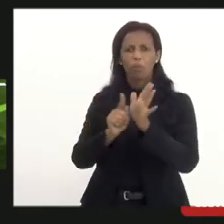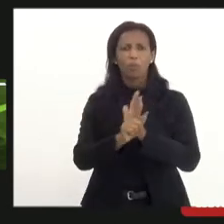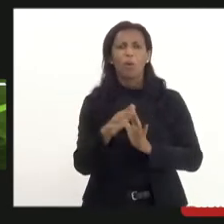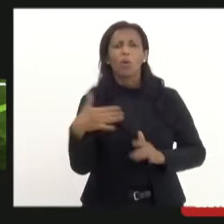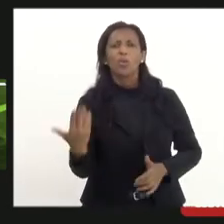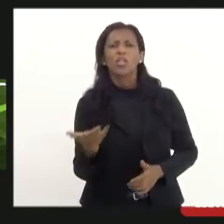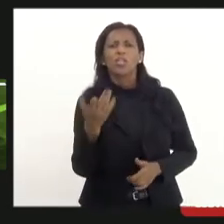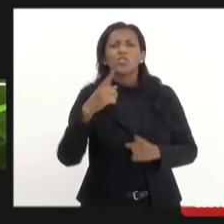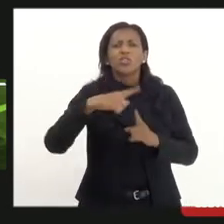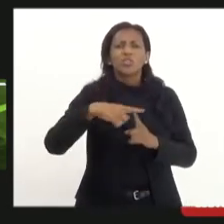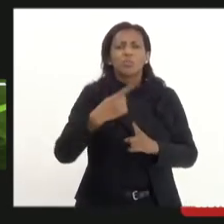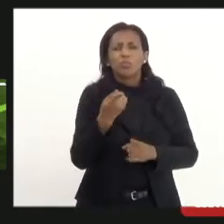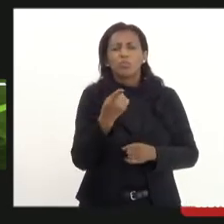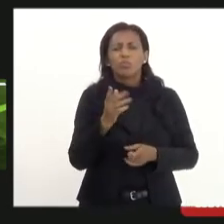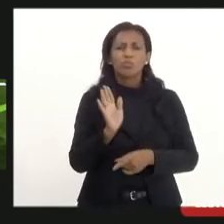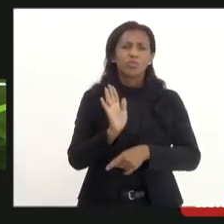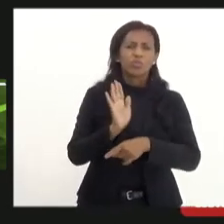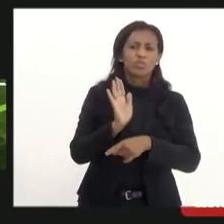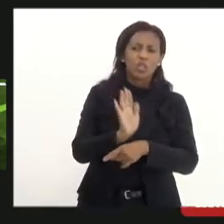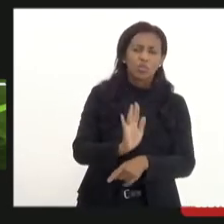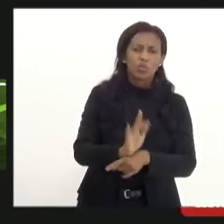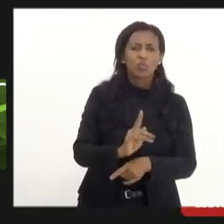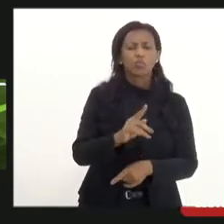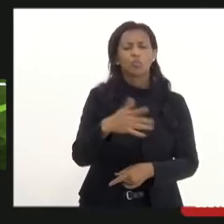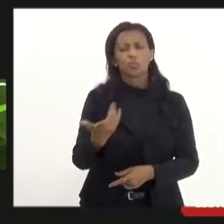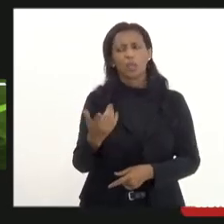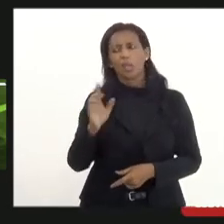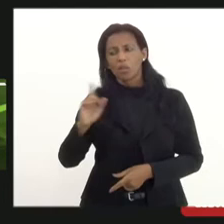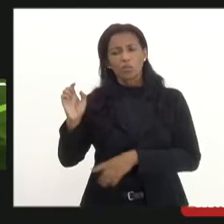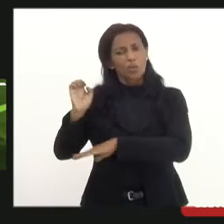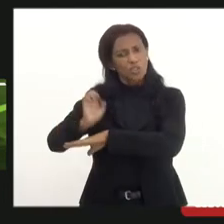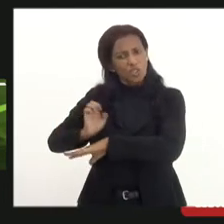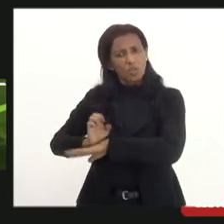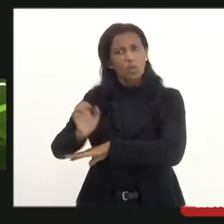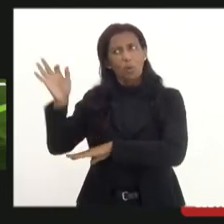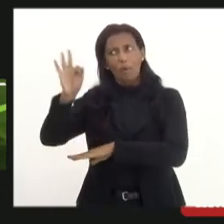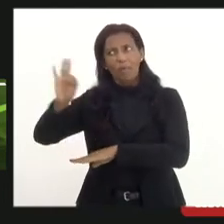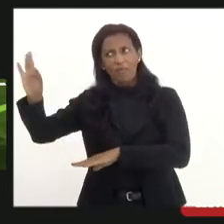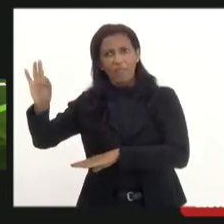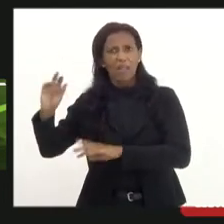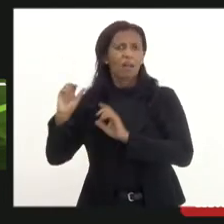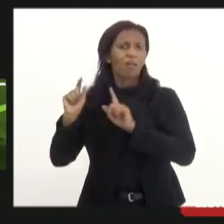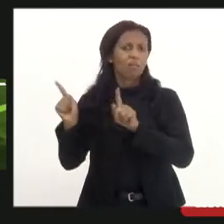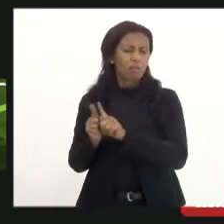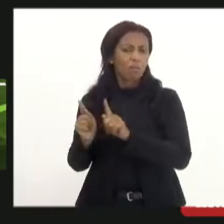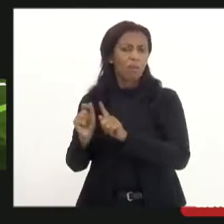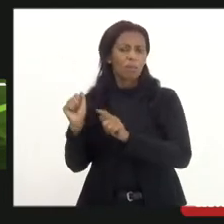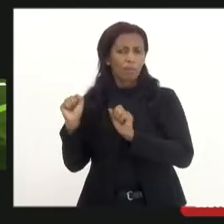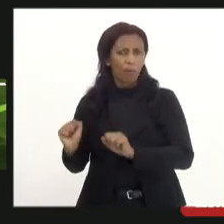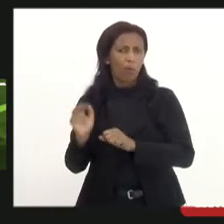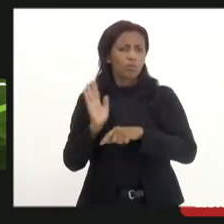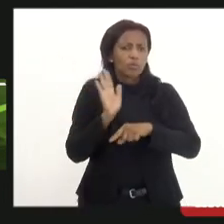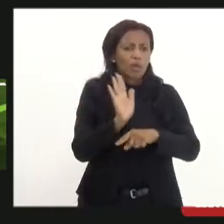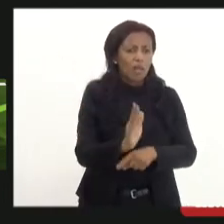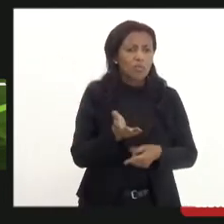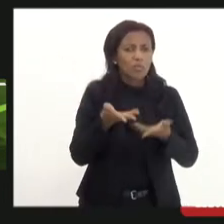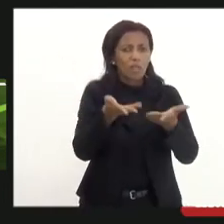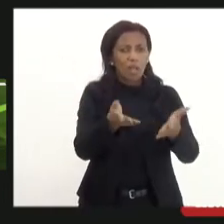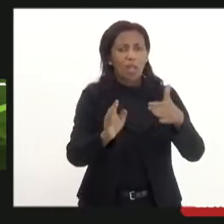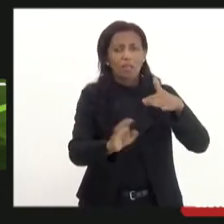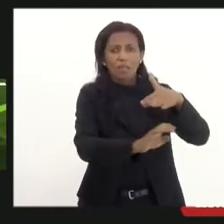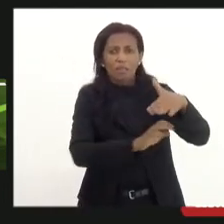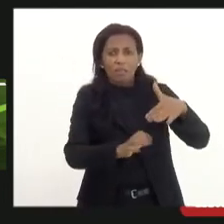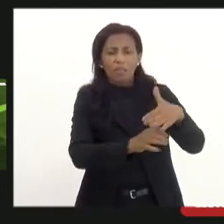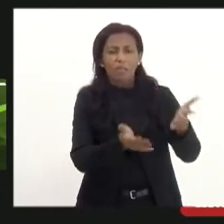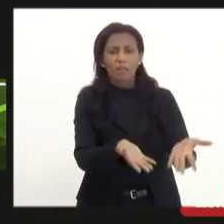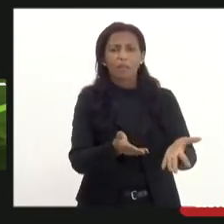tipo de contribuição o poder público, não só estadual quanto federal, poderia dar para a melhoria desse ambiente de